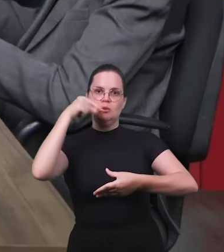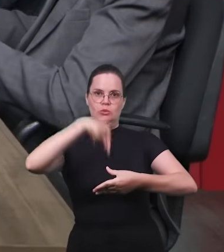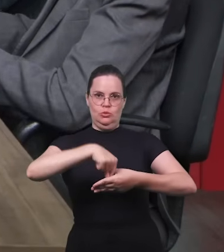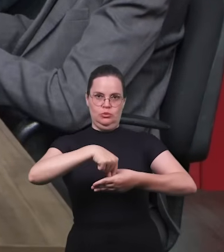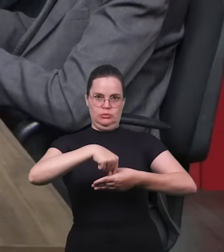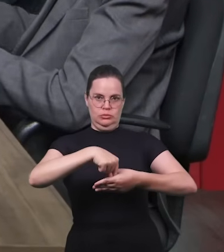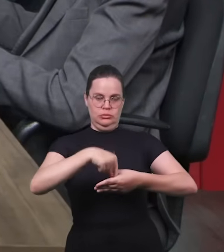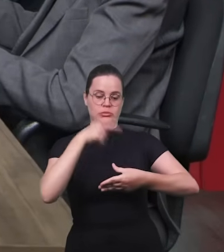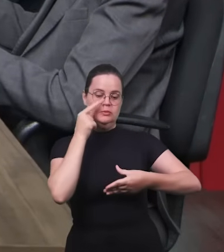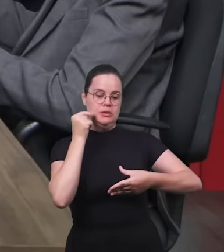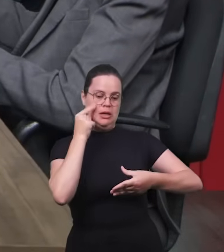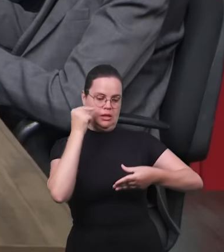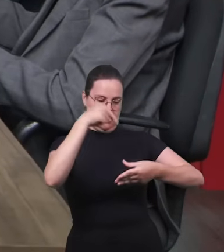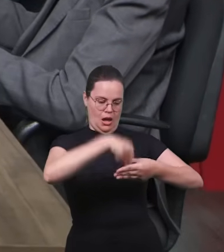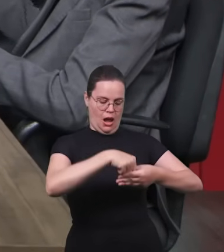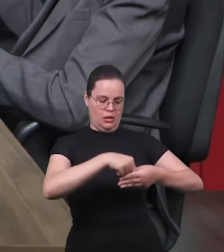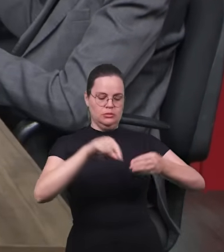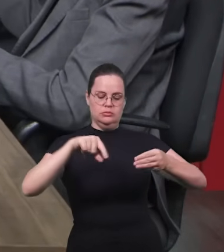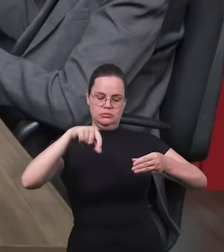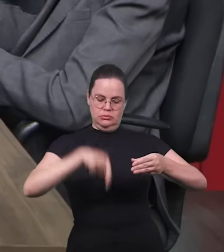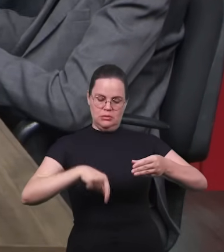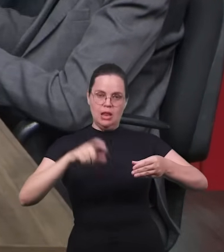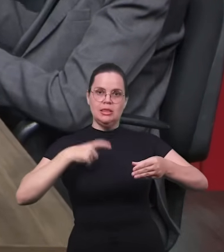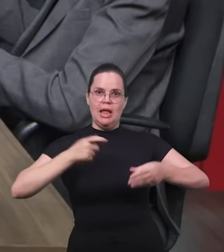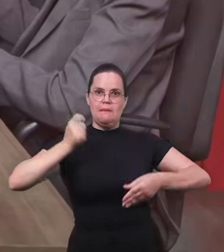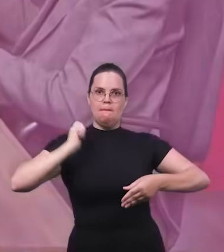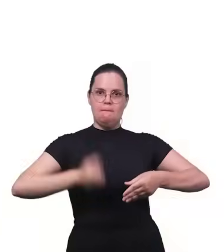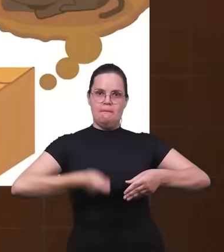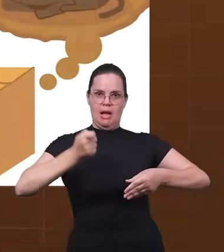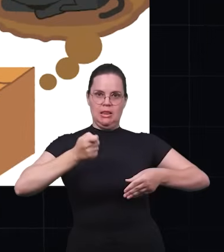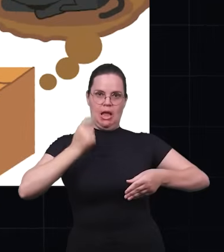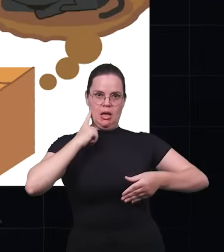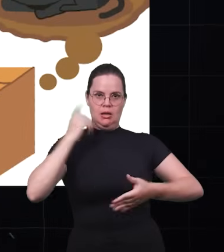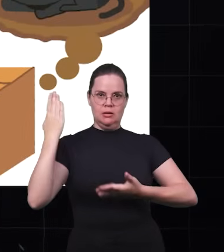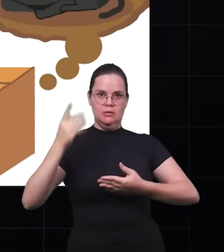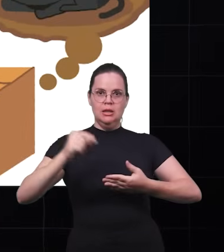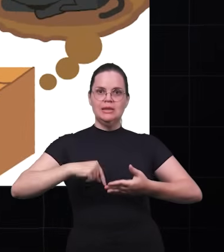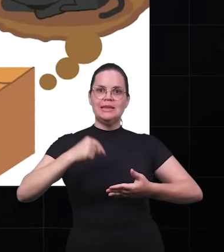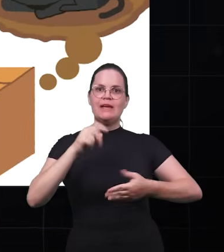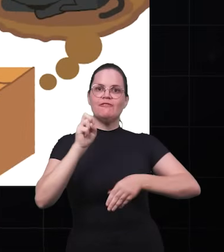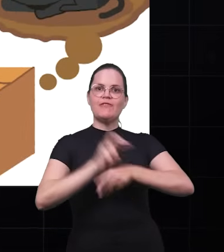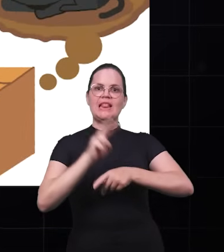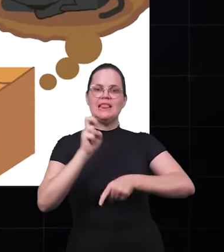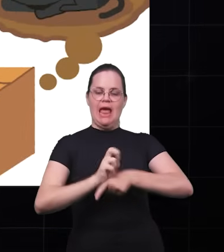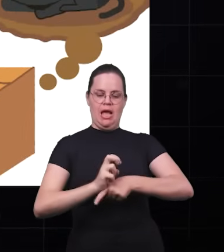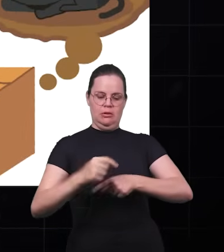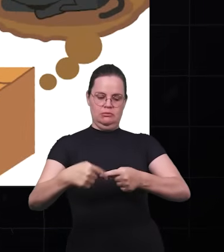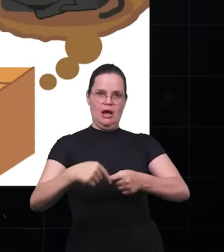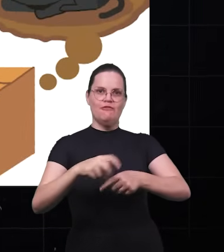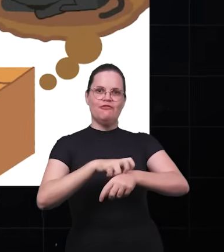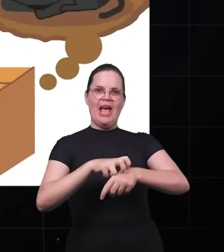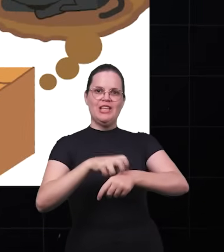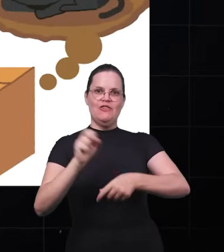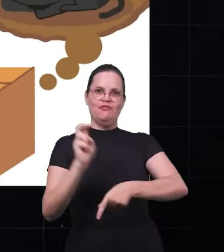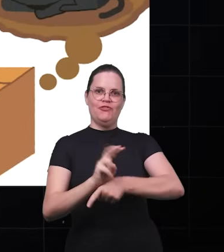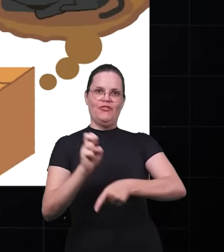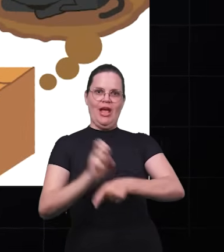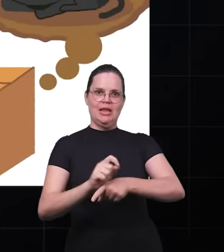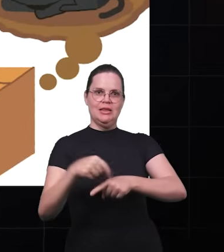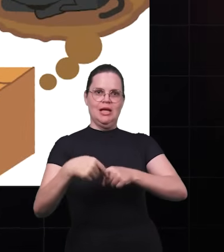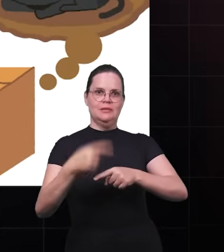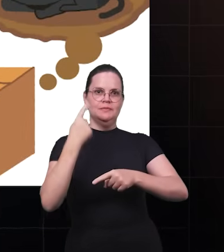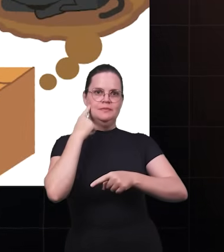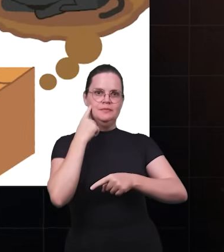gato, vai ter lá um martelo, como os irmãos podem ver, né? Tem ali um veneno, e uma ferramenta, um modo de